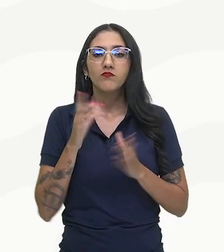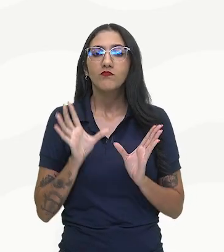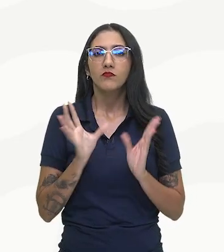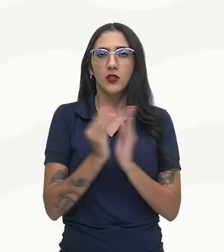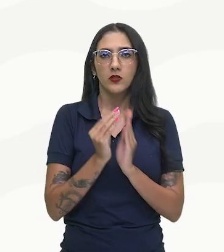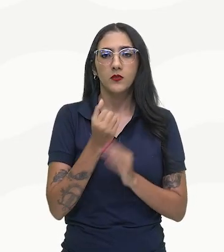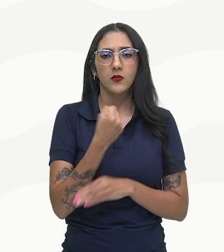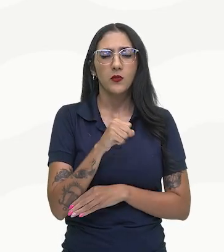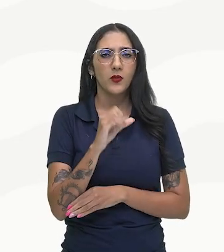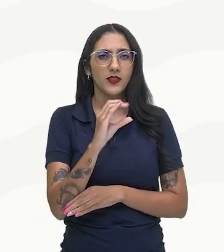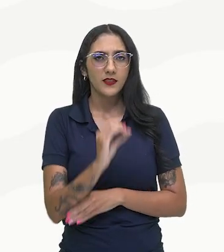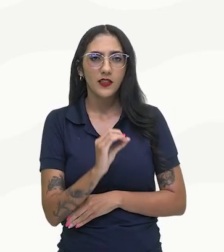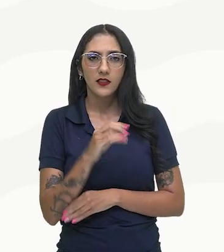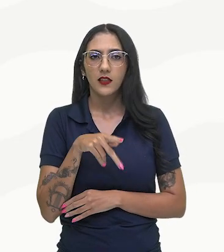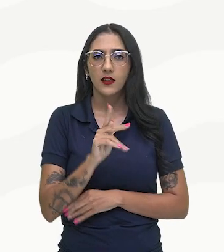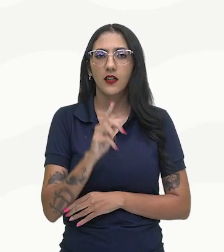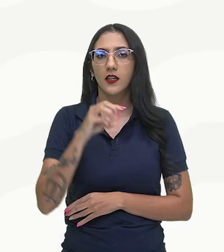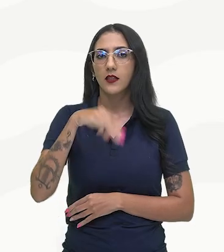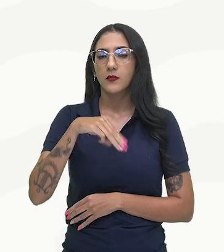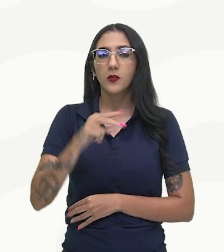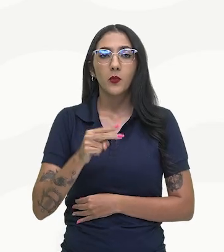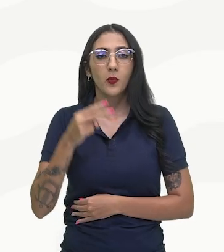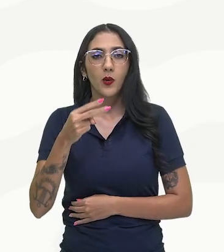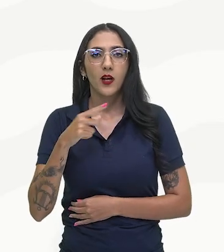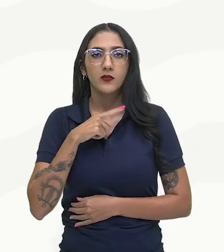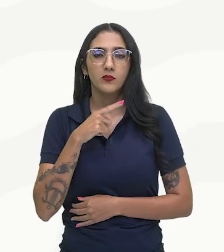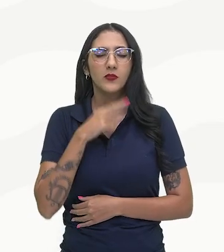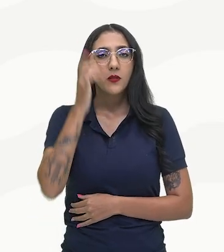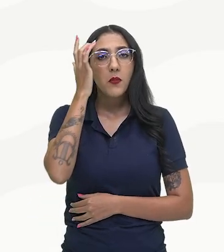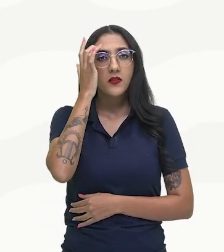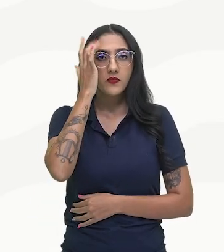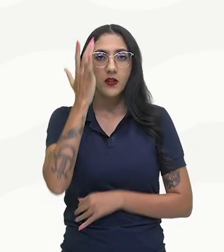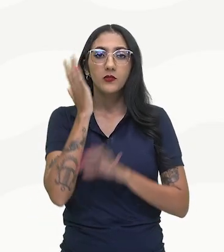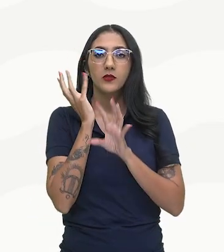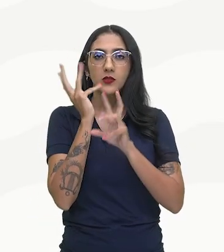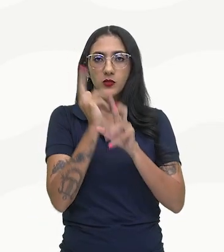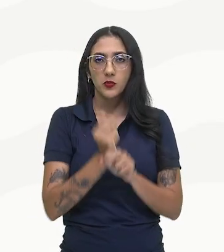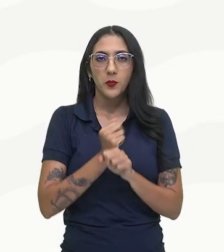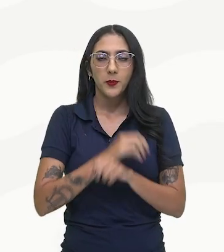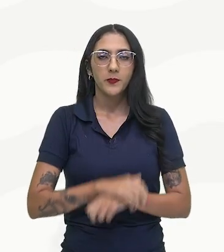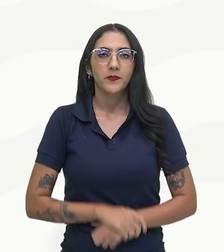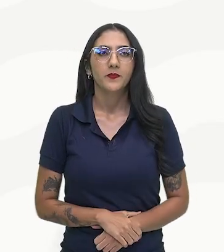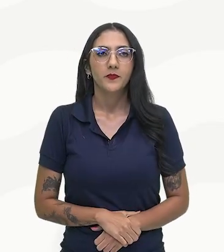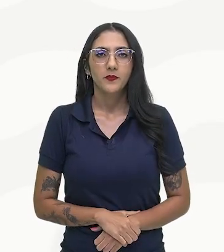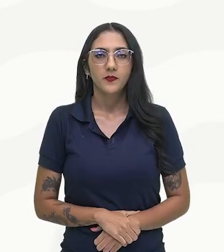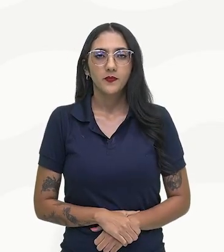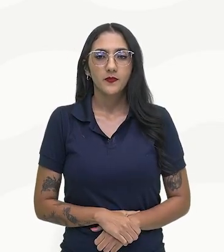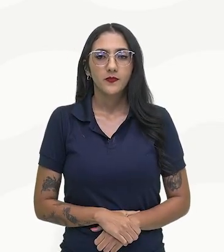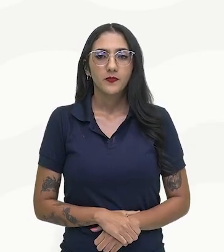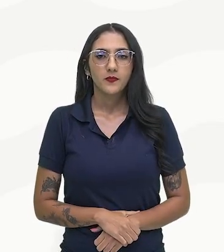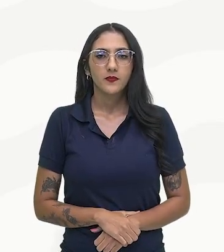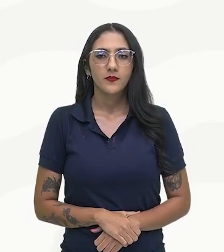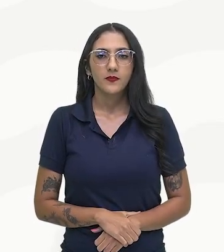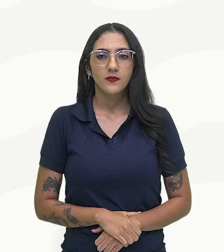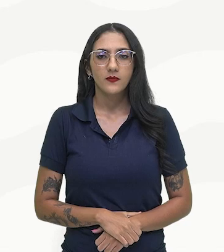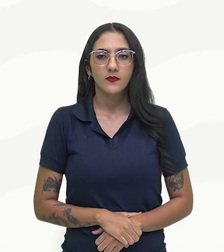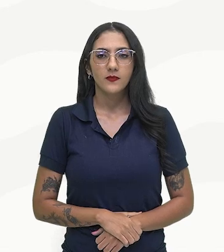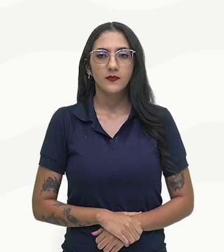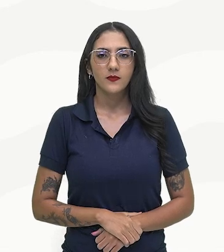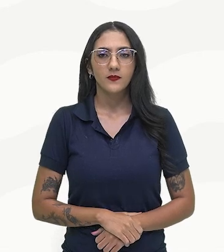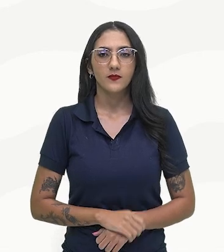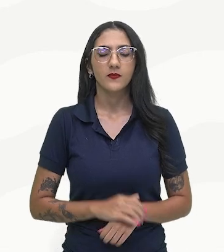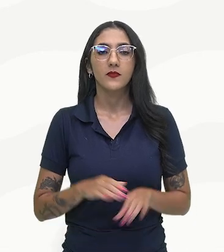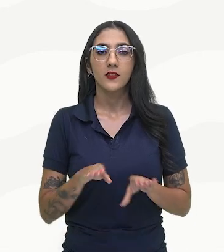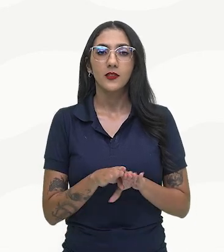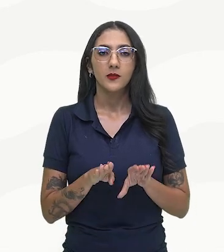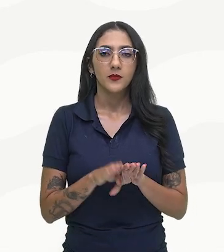80 quilômetros quadrados para facilitar os nossos cálculos. A gente vai considerar também que